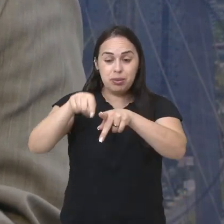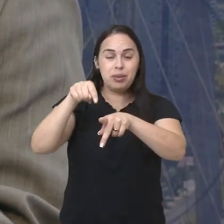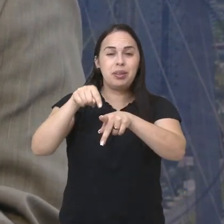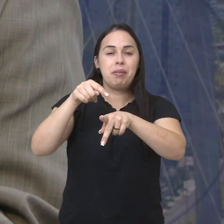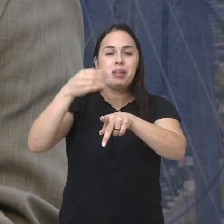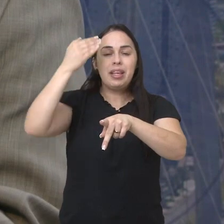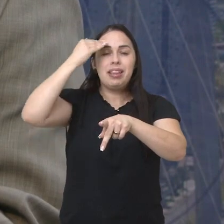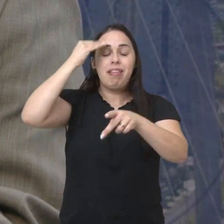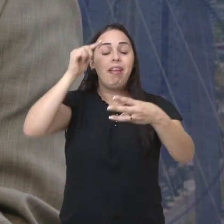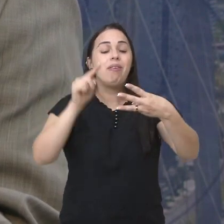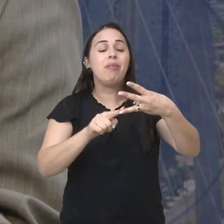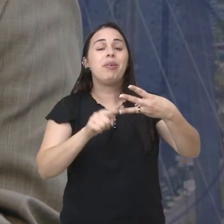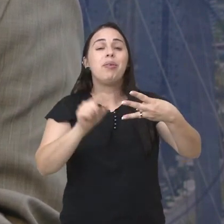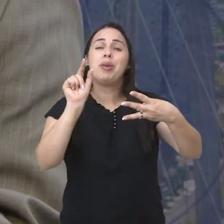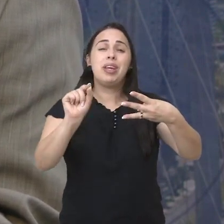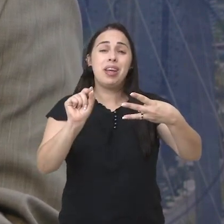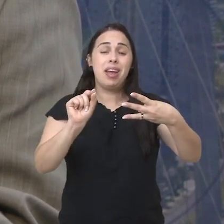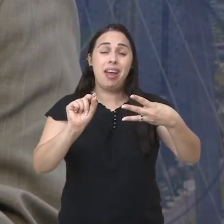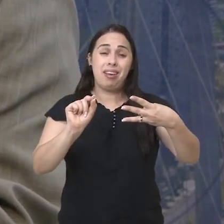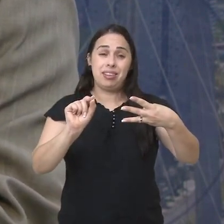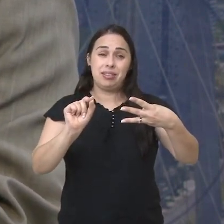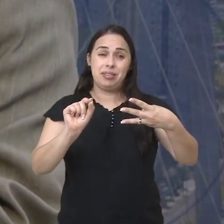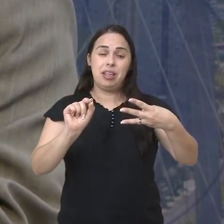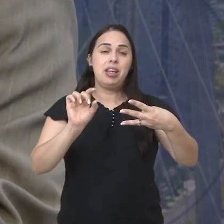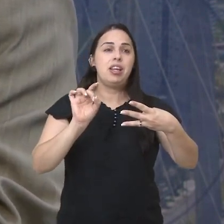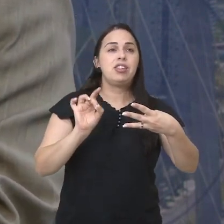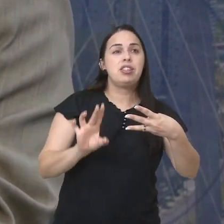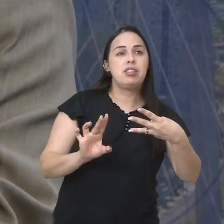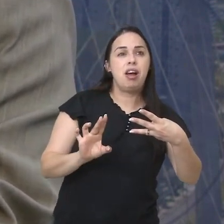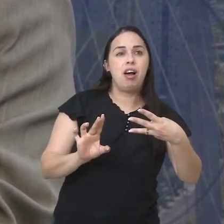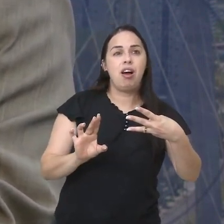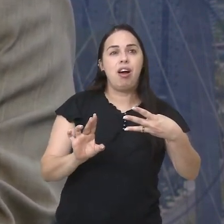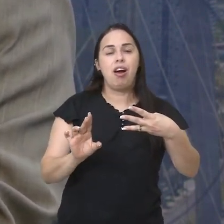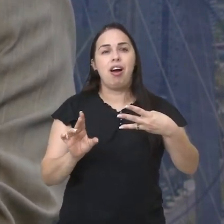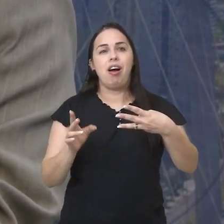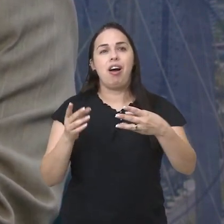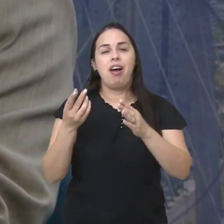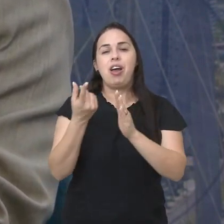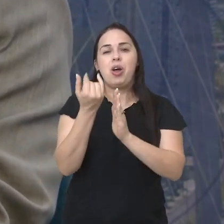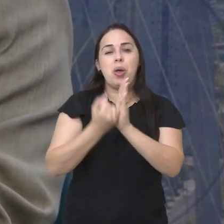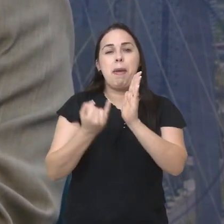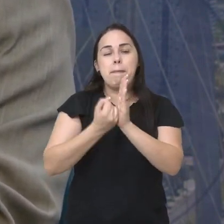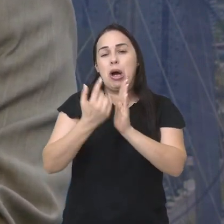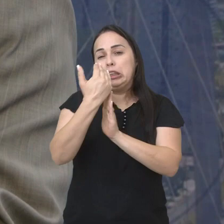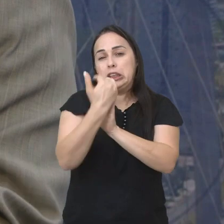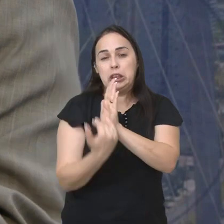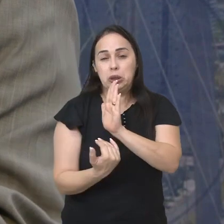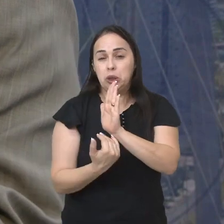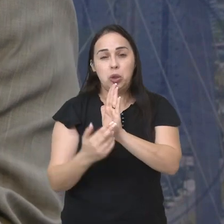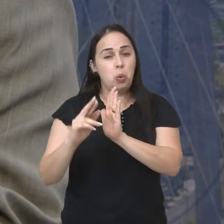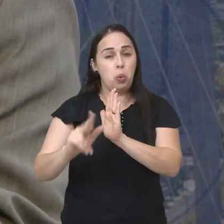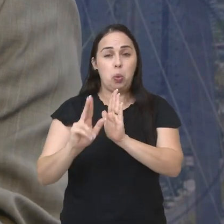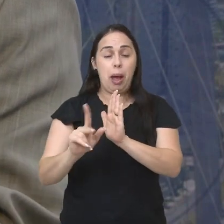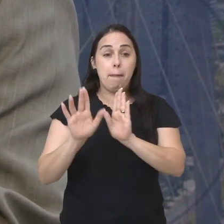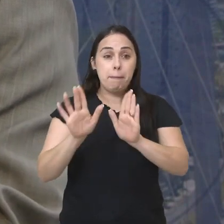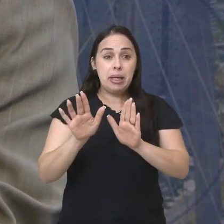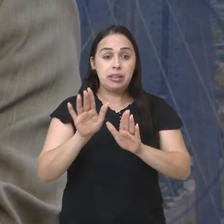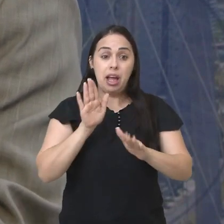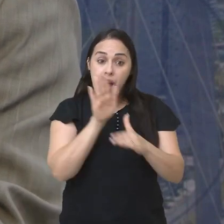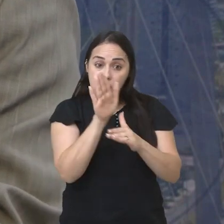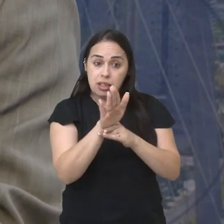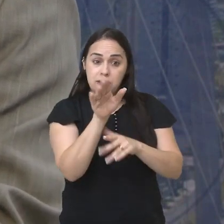terceiro setor, ver que não é questão meramente de compensação tributária, é uma questão de interesse